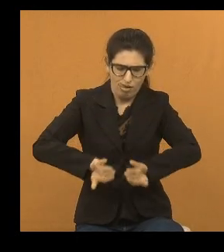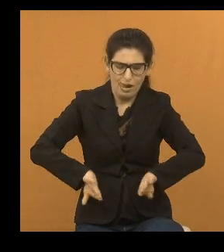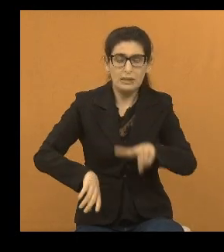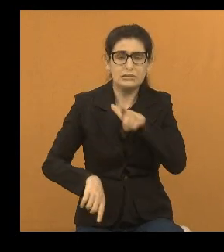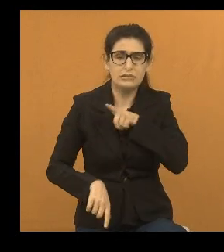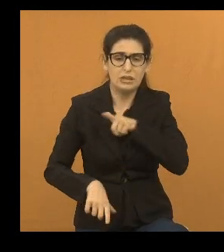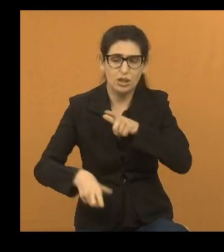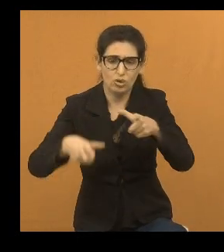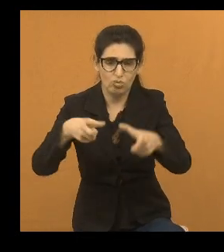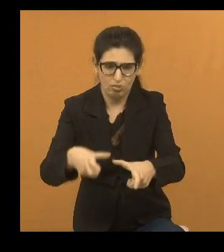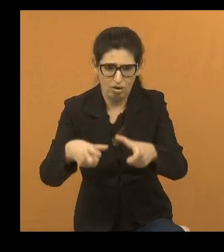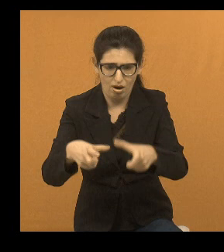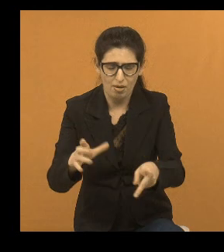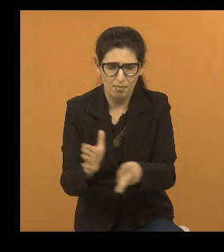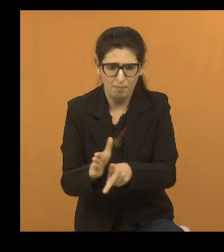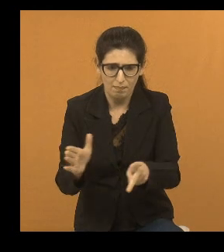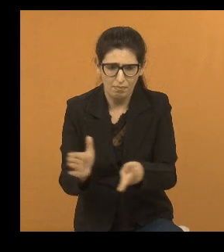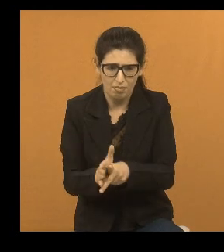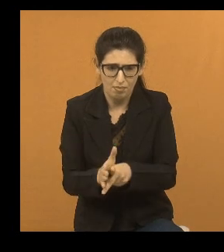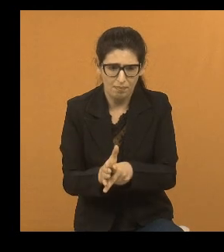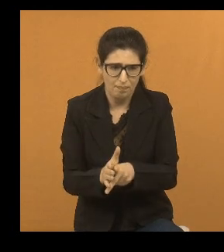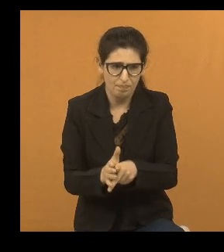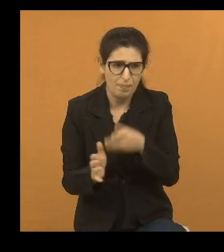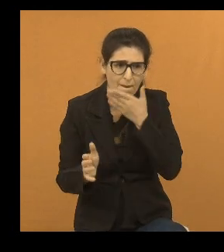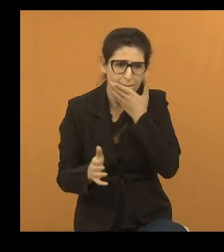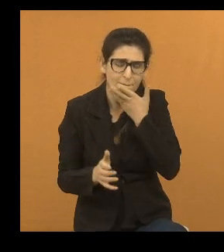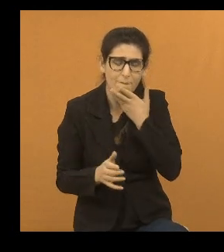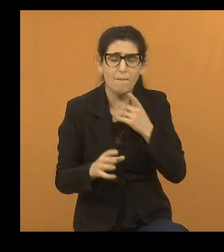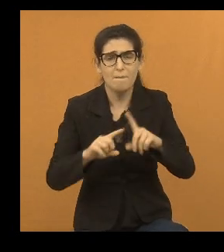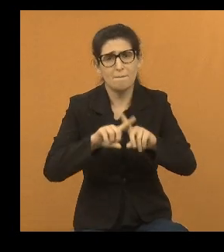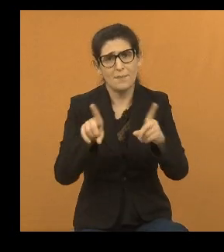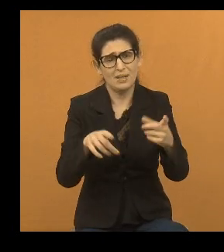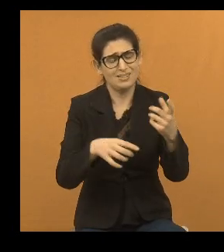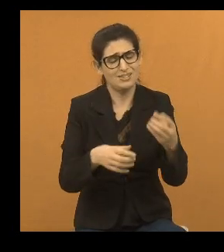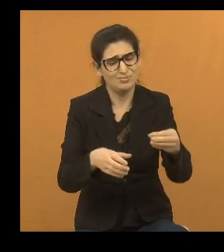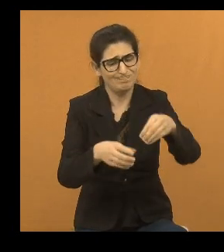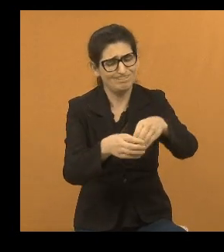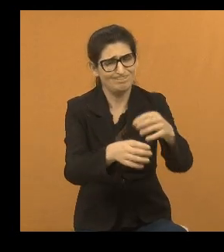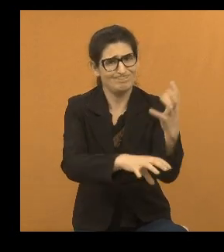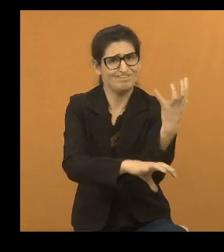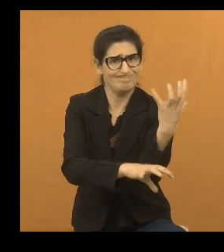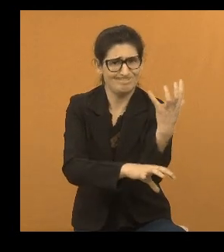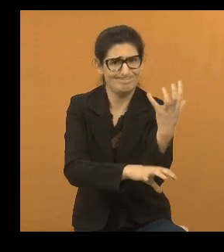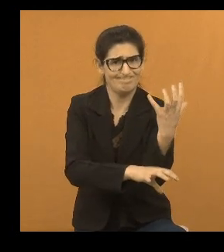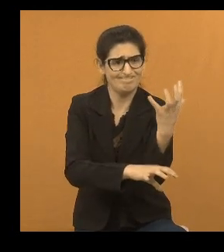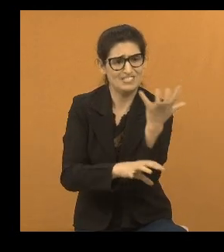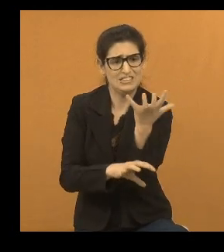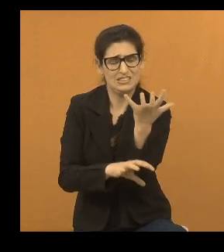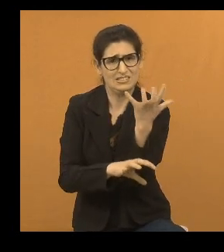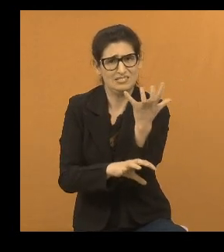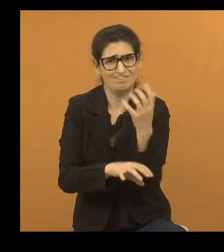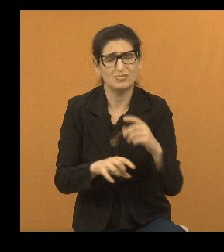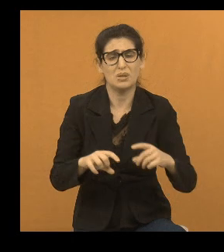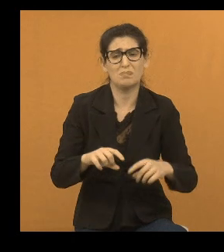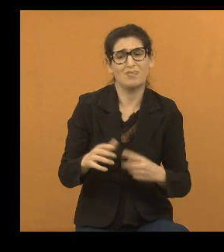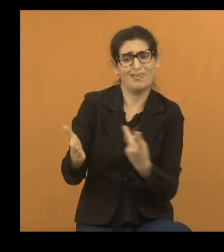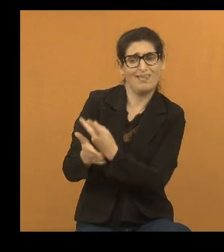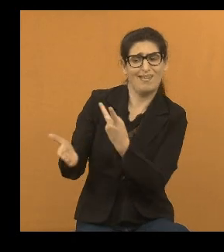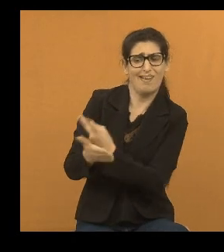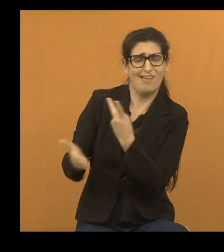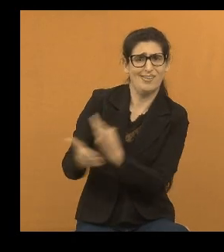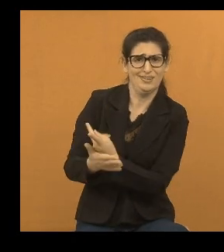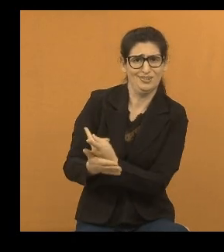com ocupação em área de interesse ambiental. Atualmente, existem muitas ocupações irregulares